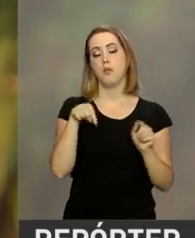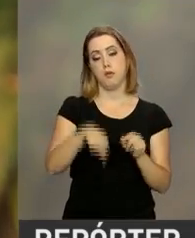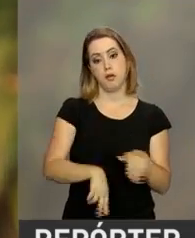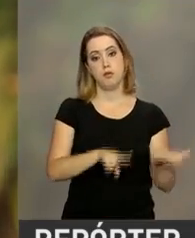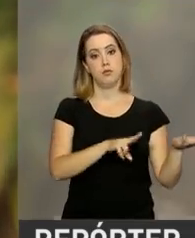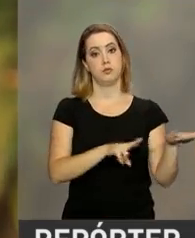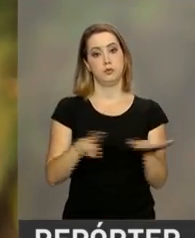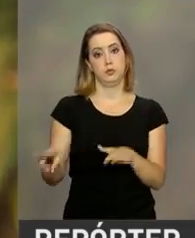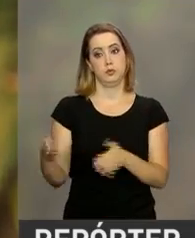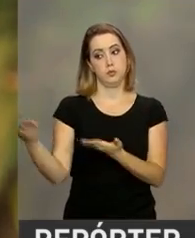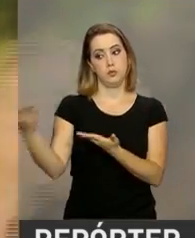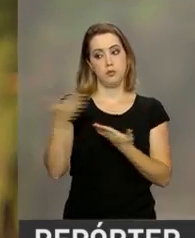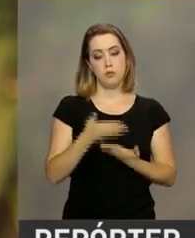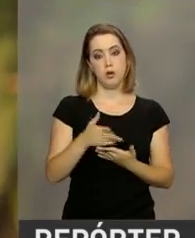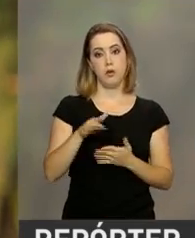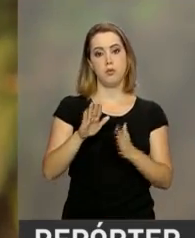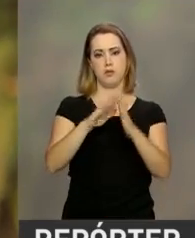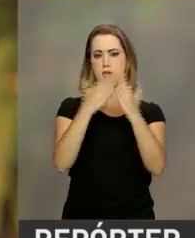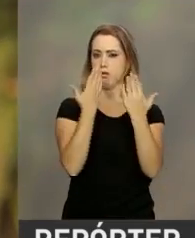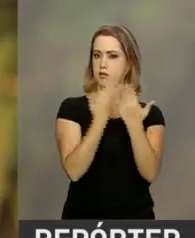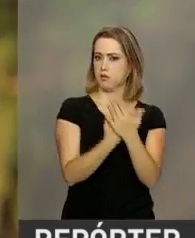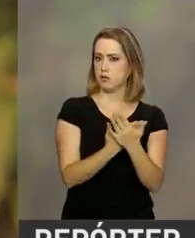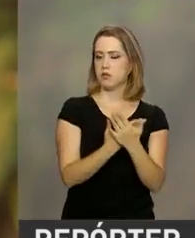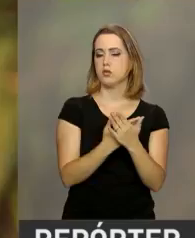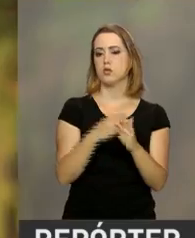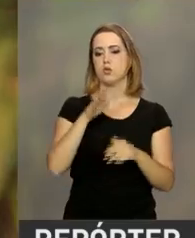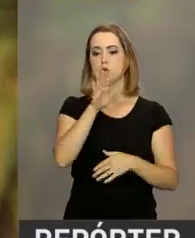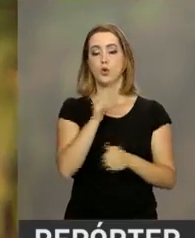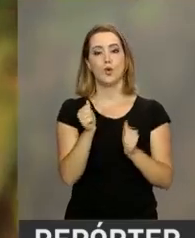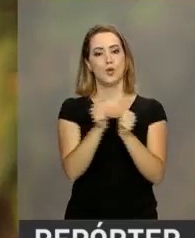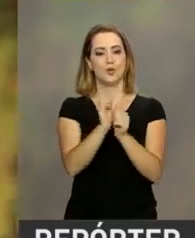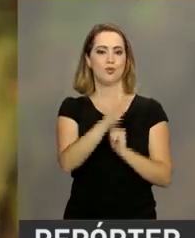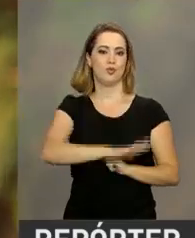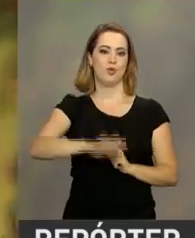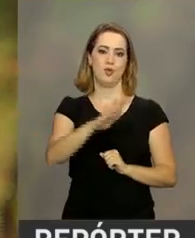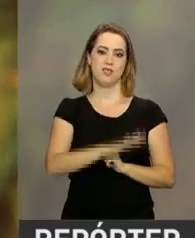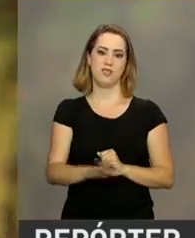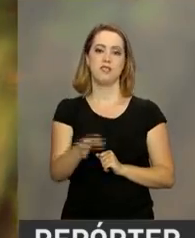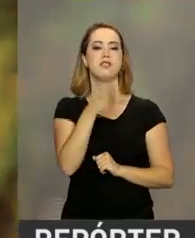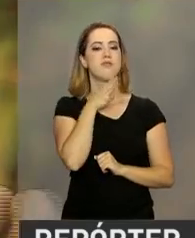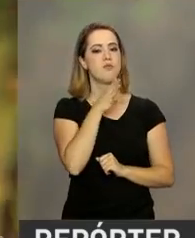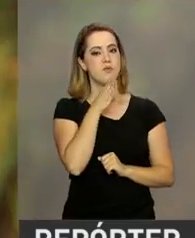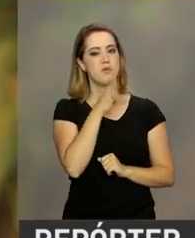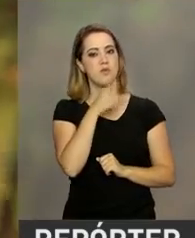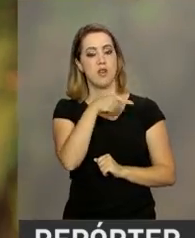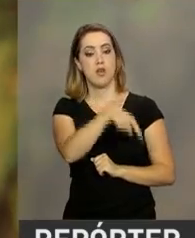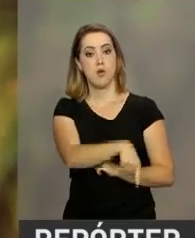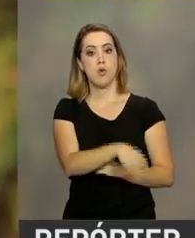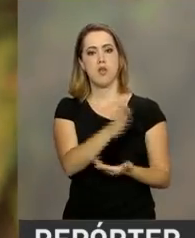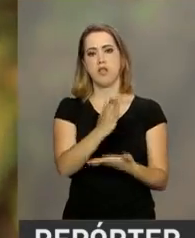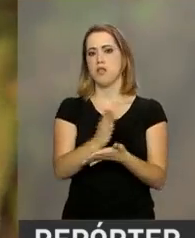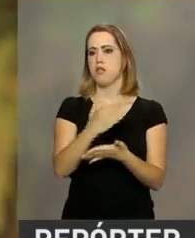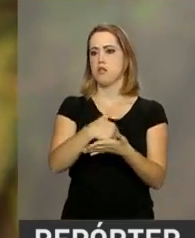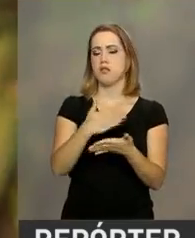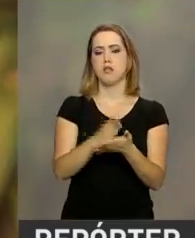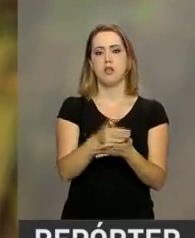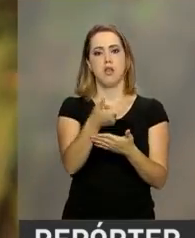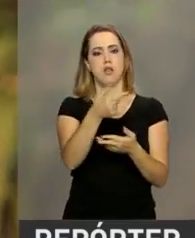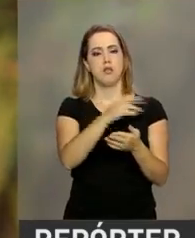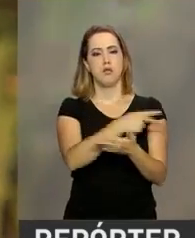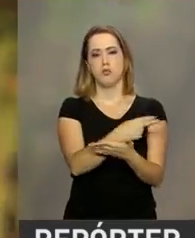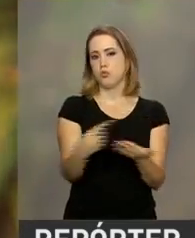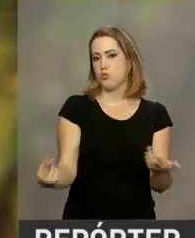tecnologia para trazer as escolas para trazer as crianças para conhecerem as hortaliças para saber dos